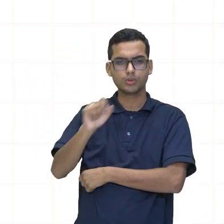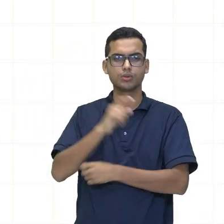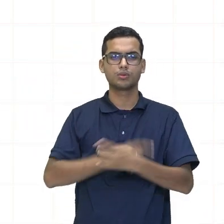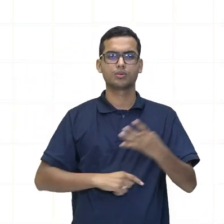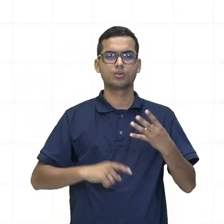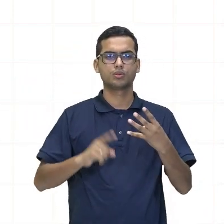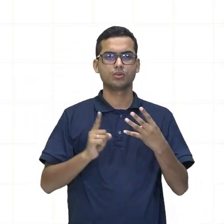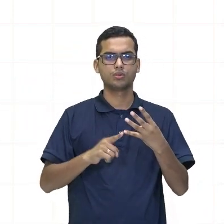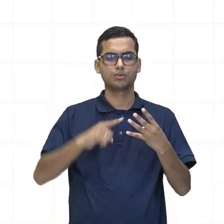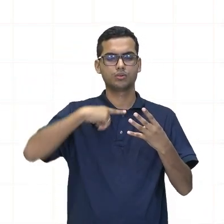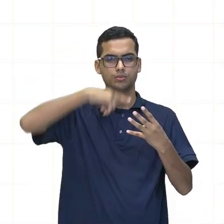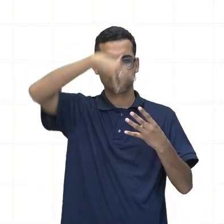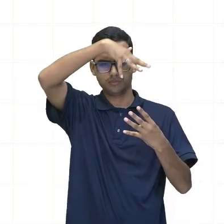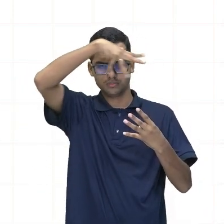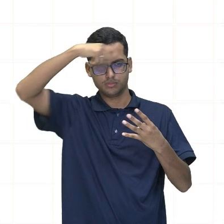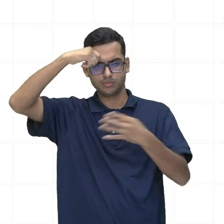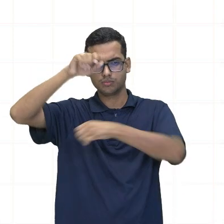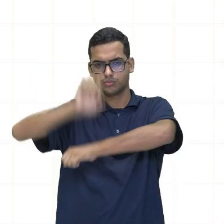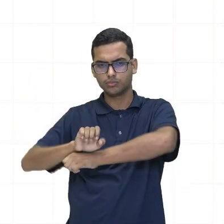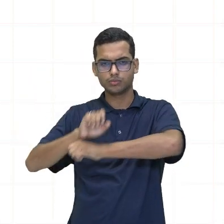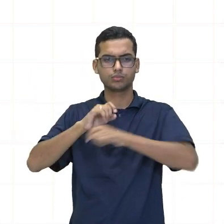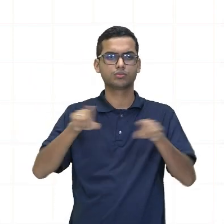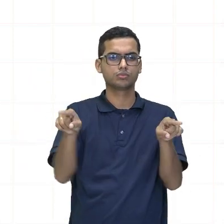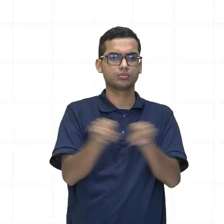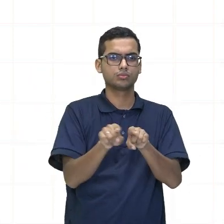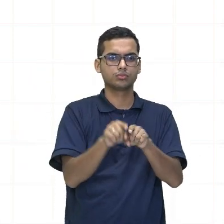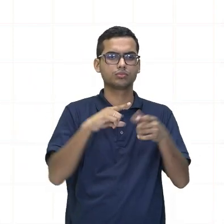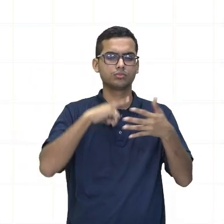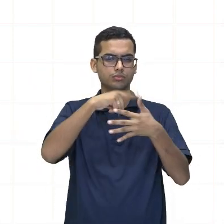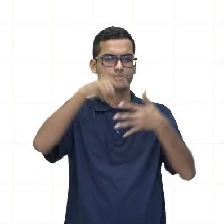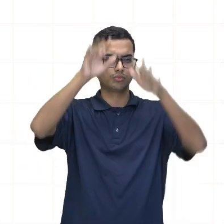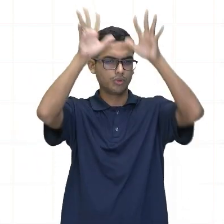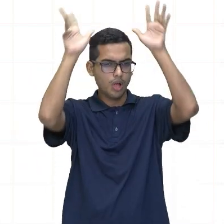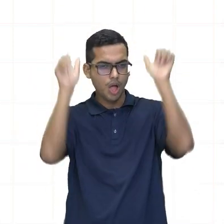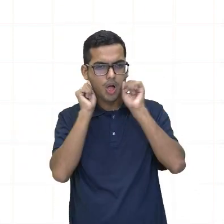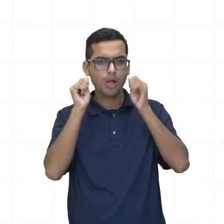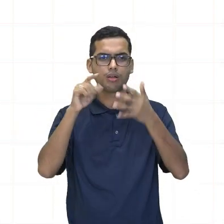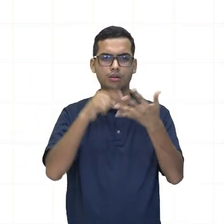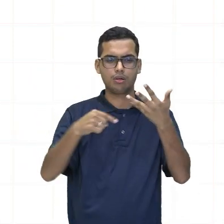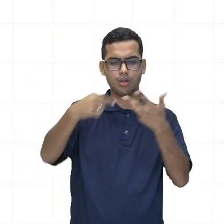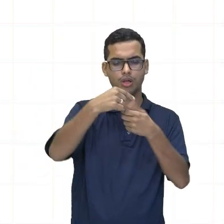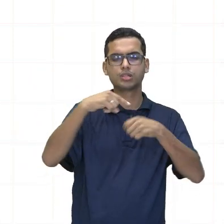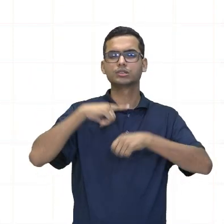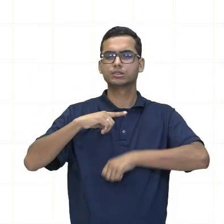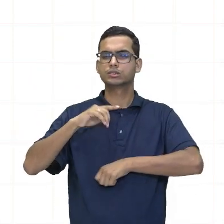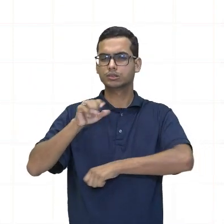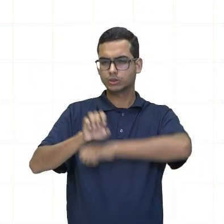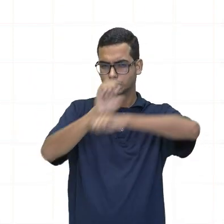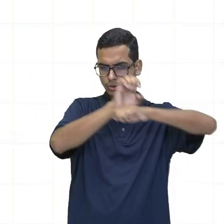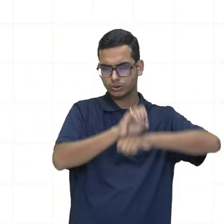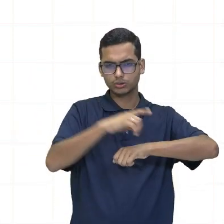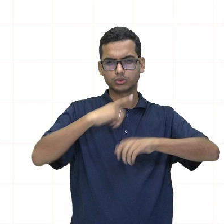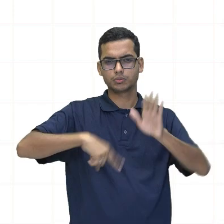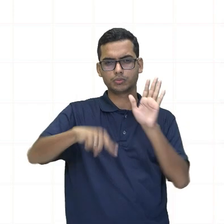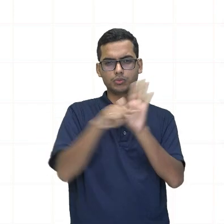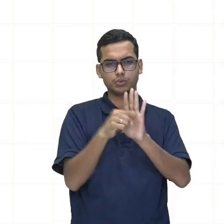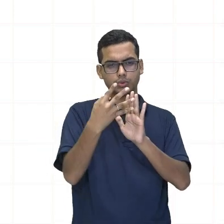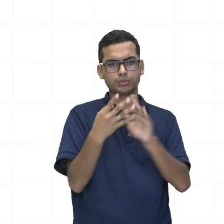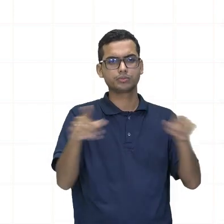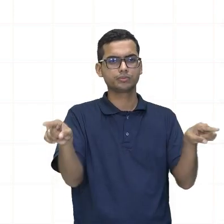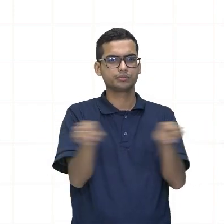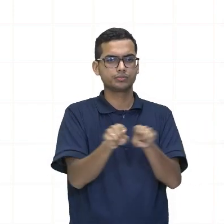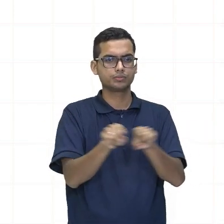-4. E aí nós temos também o fuso -5, né? Onde nós temos o estado